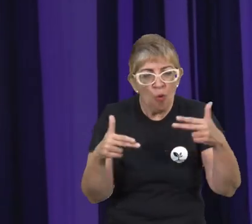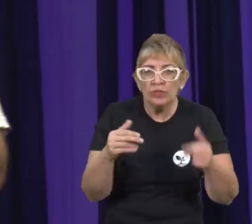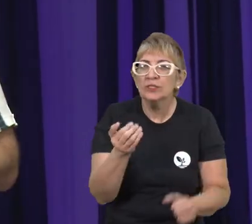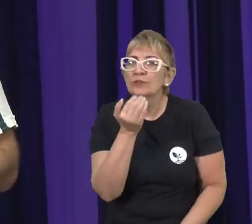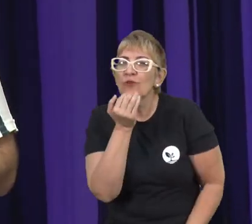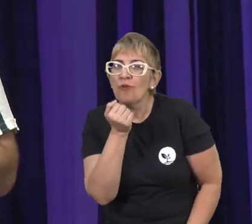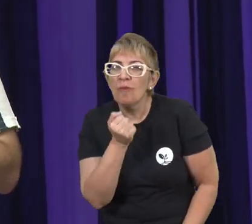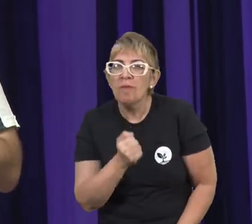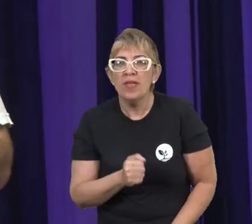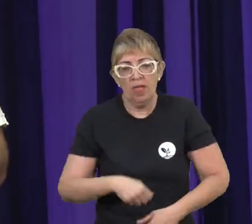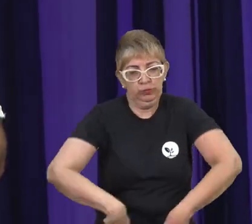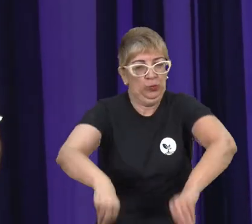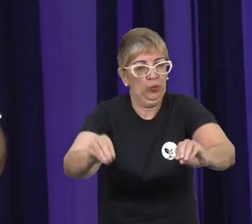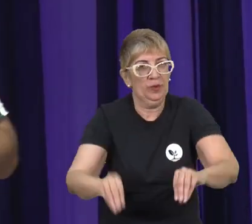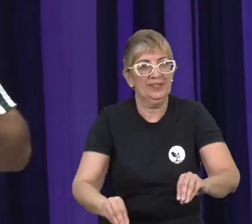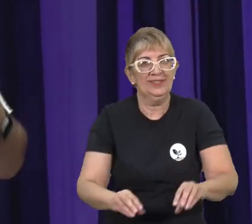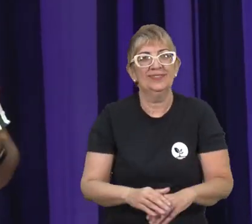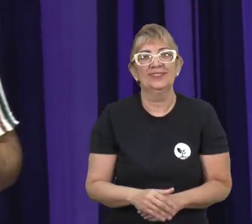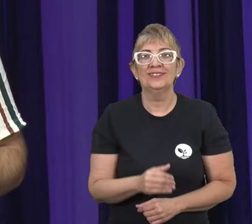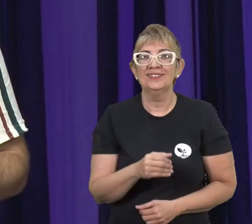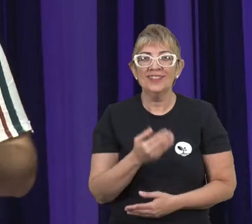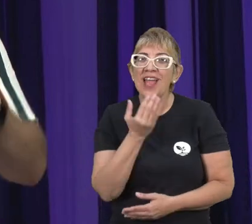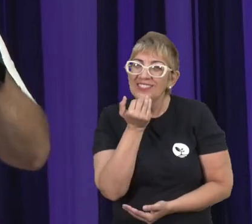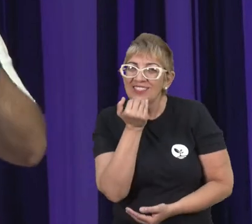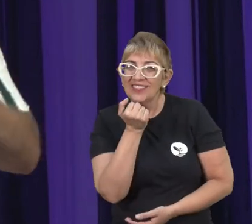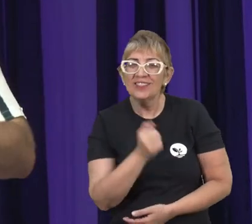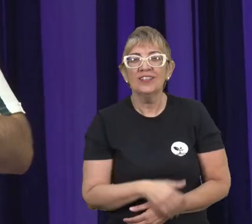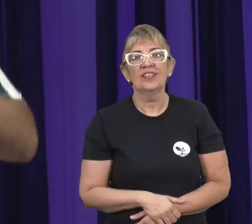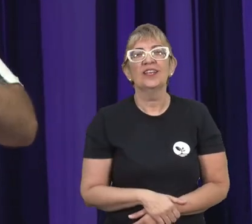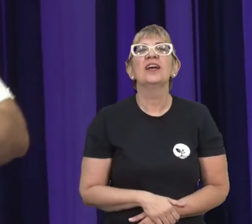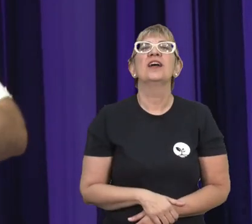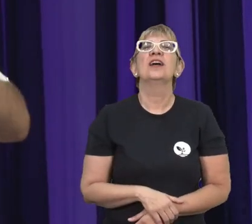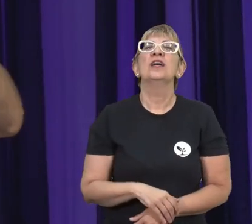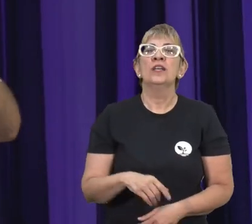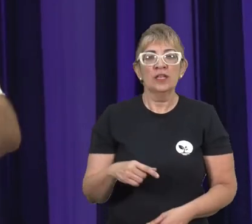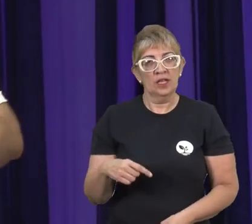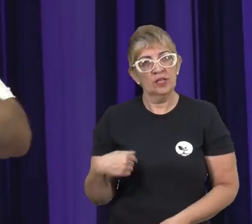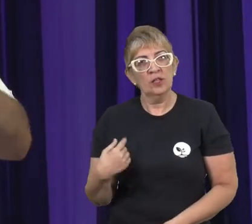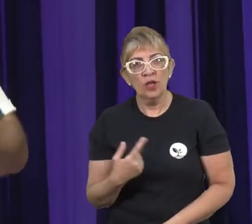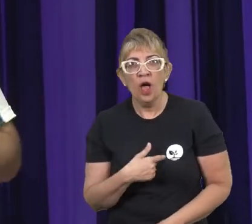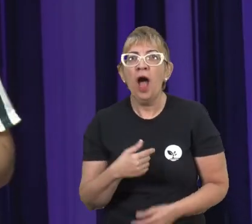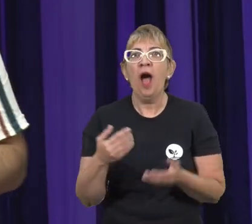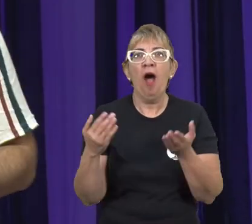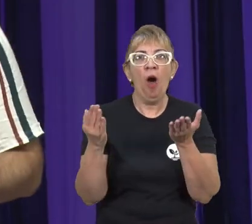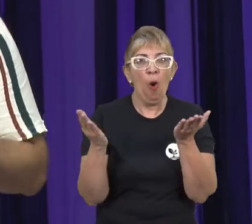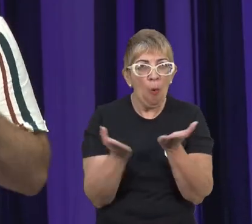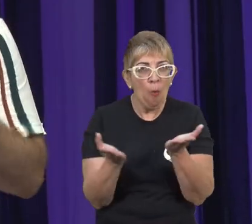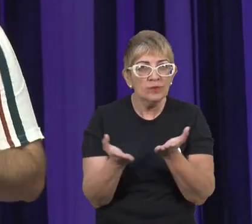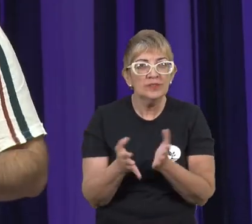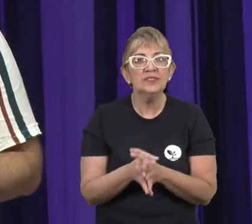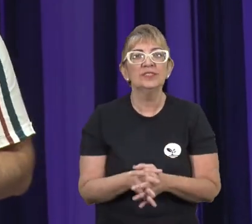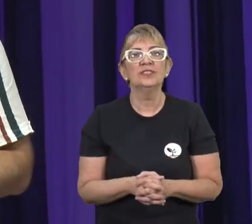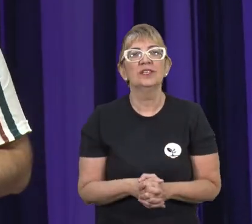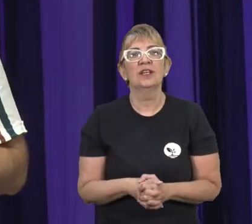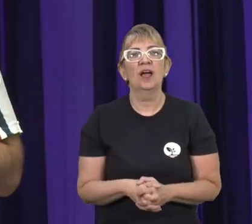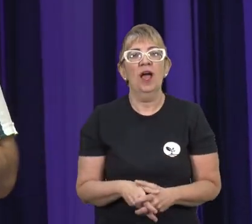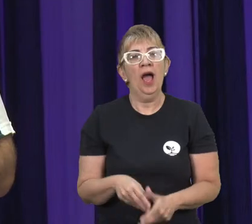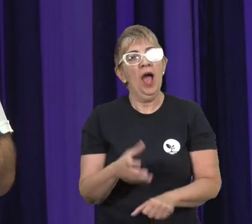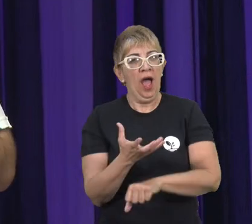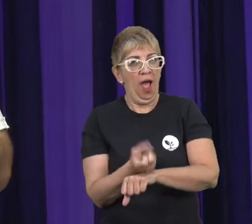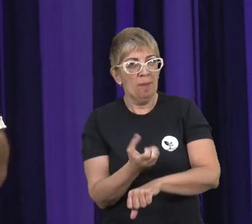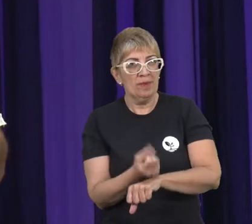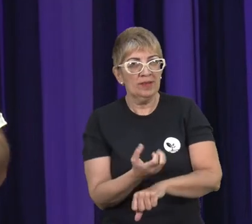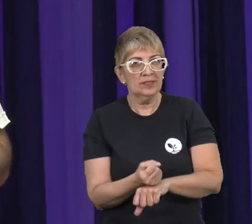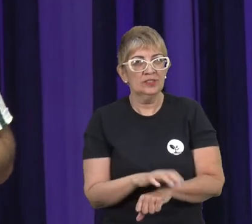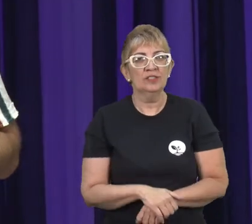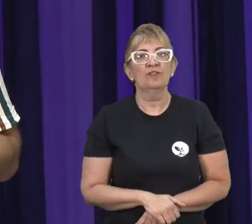fazer um piquenique. Mas aqueles que não puderem se organizar para isso, nós abrimos hoje, neste domingo, agora mesmo, no nosso aplicativo, a